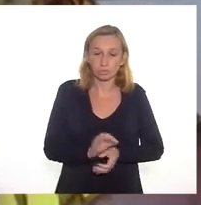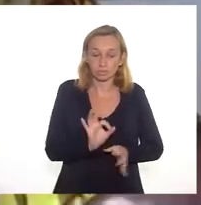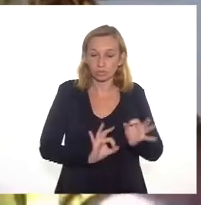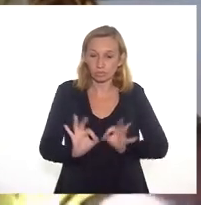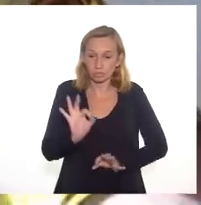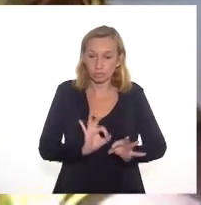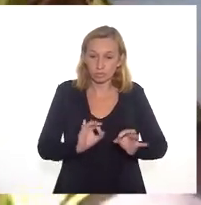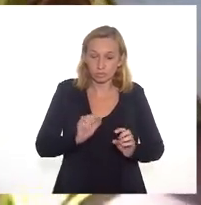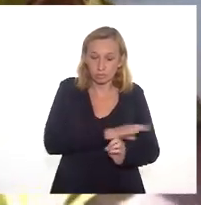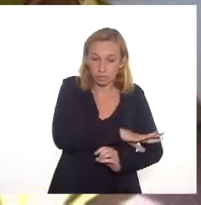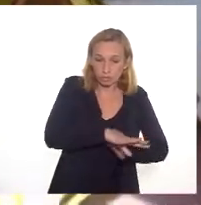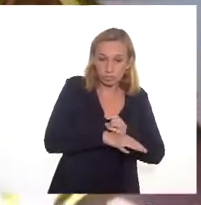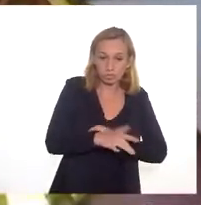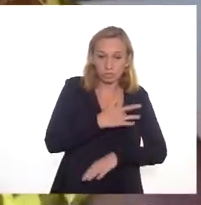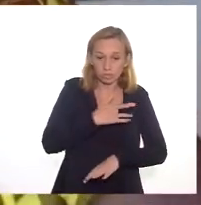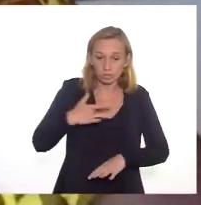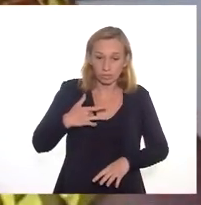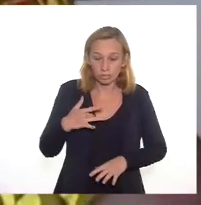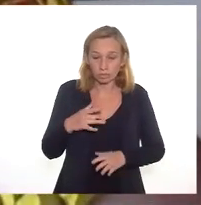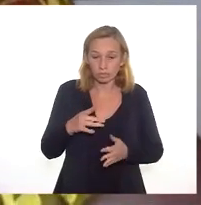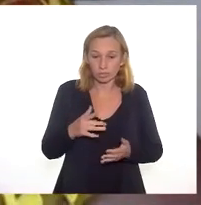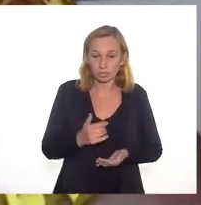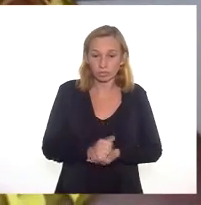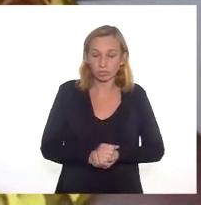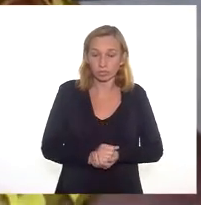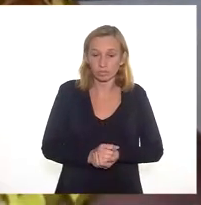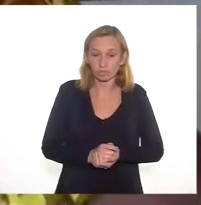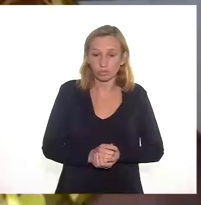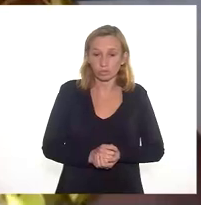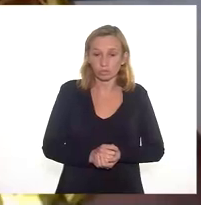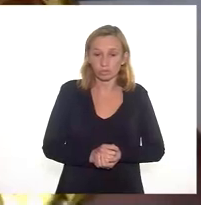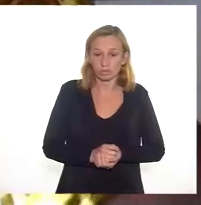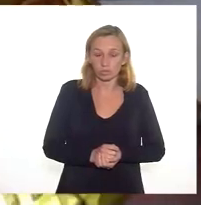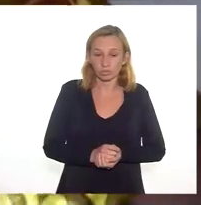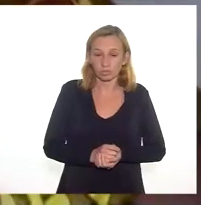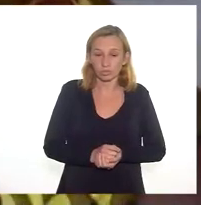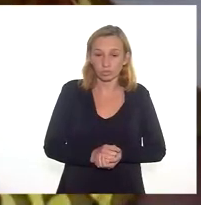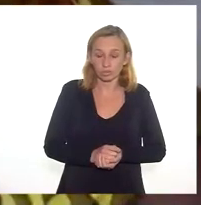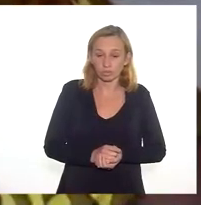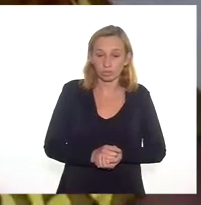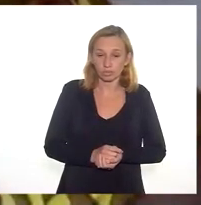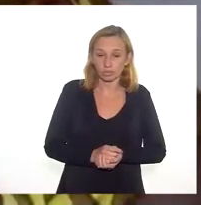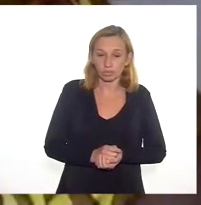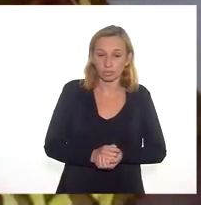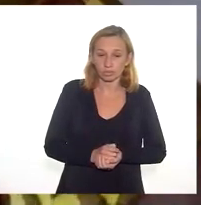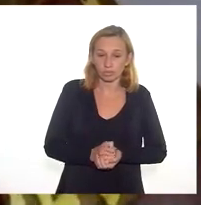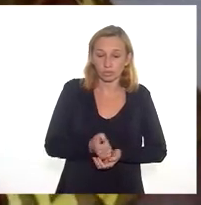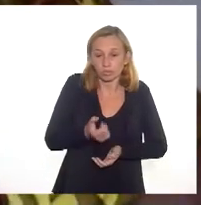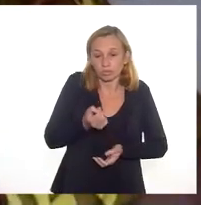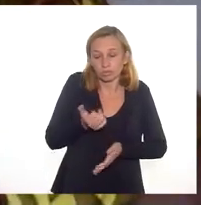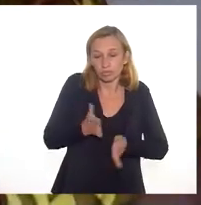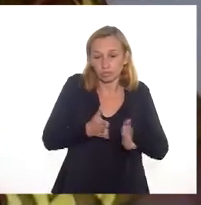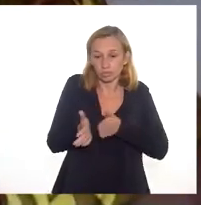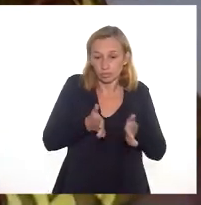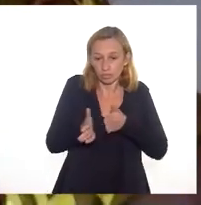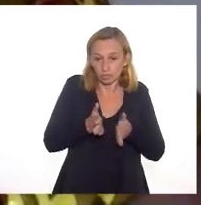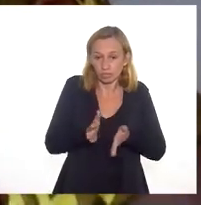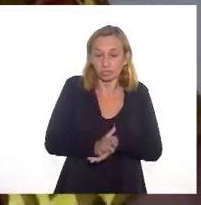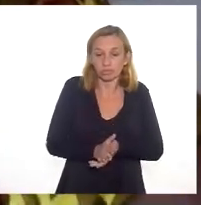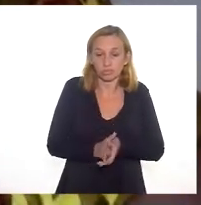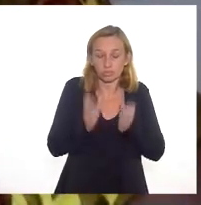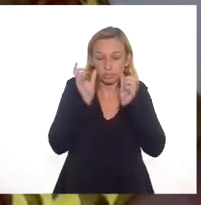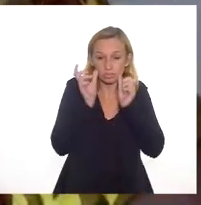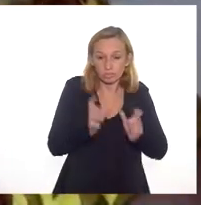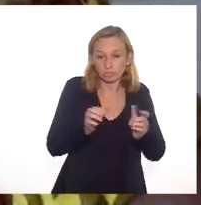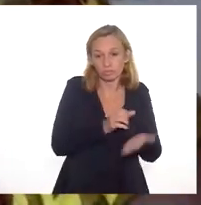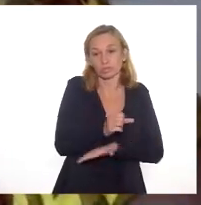organizações sociais de saúde elas são insuficientes para o necessário atendimento, seja na atenção